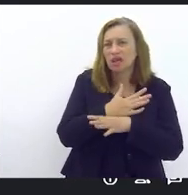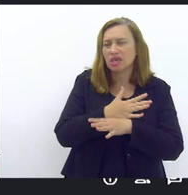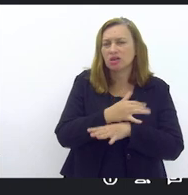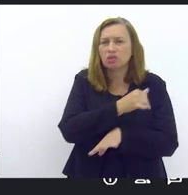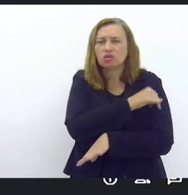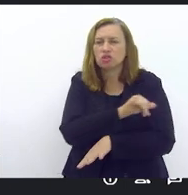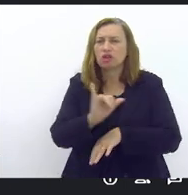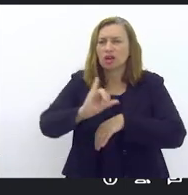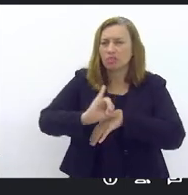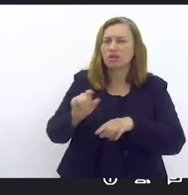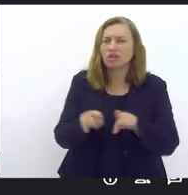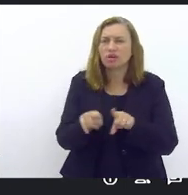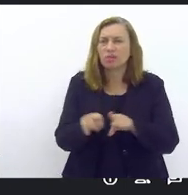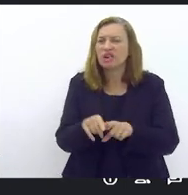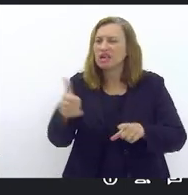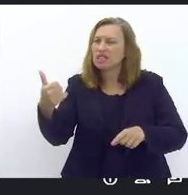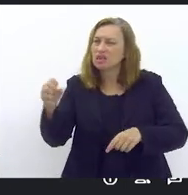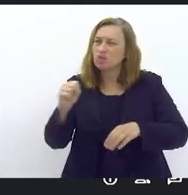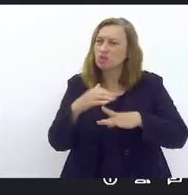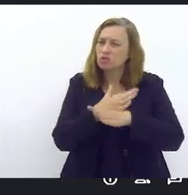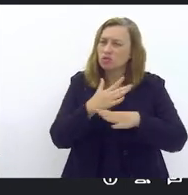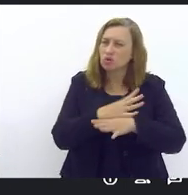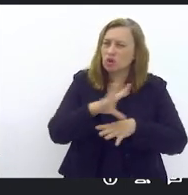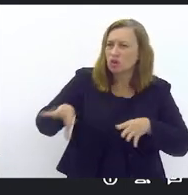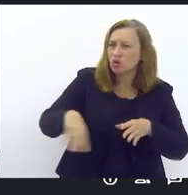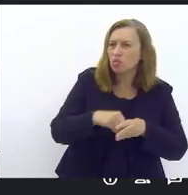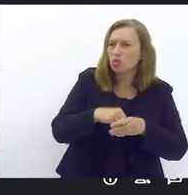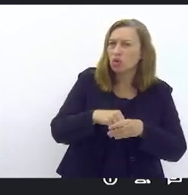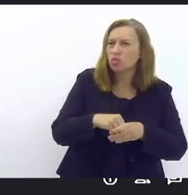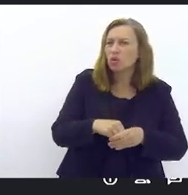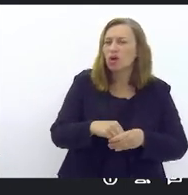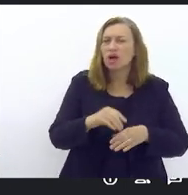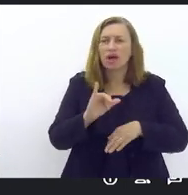capital, das 18 cidades, incluindo a capital,